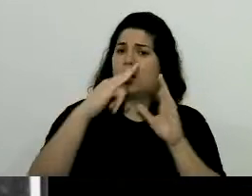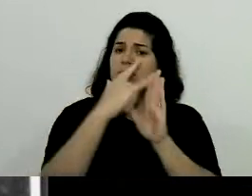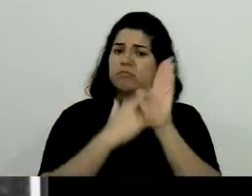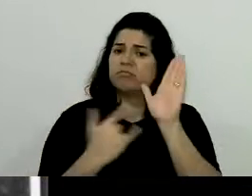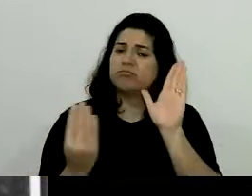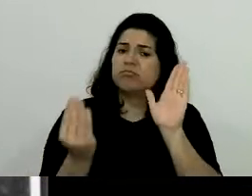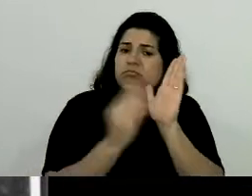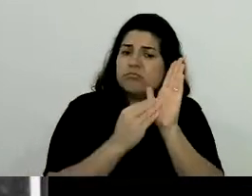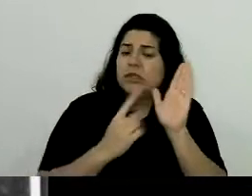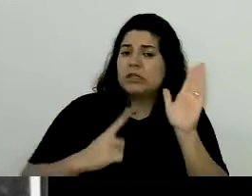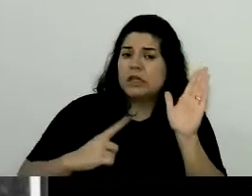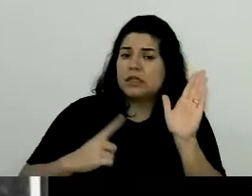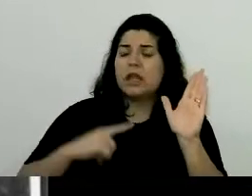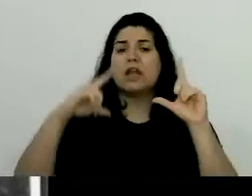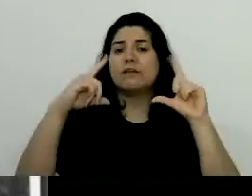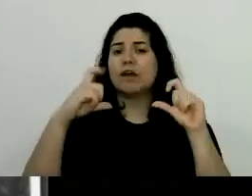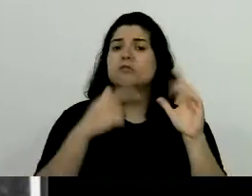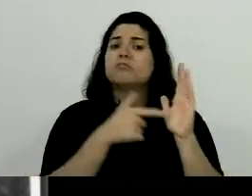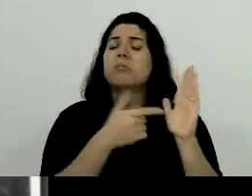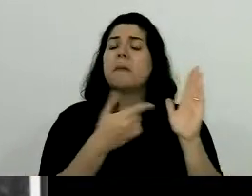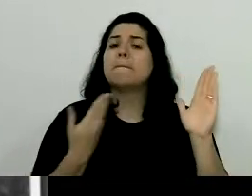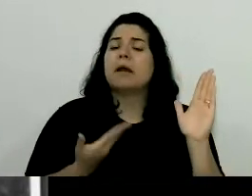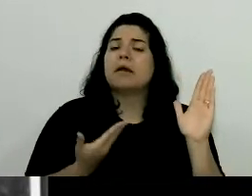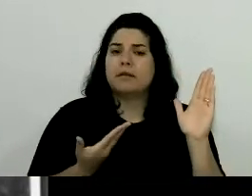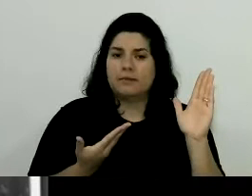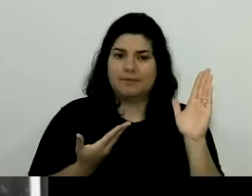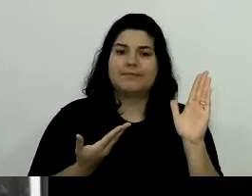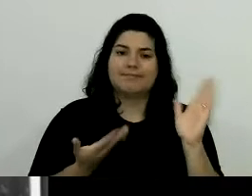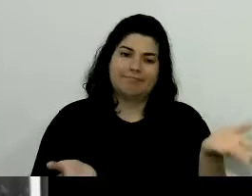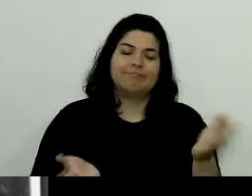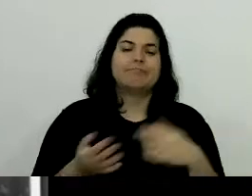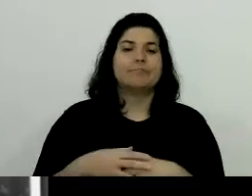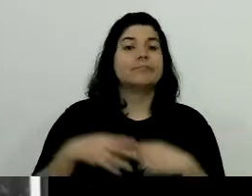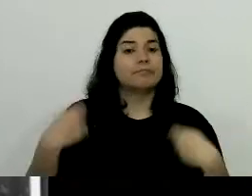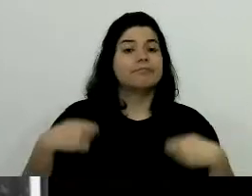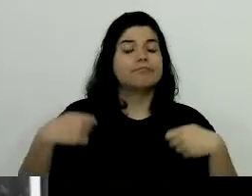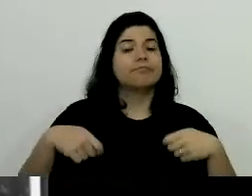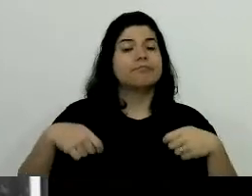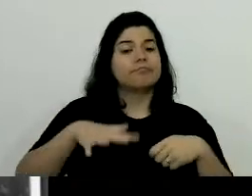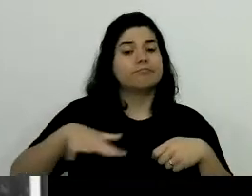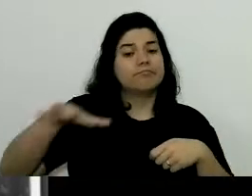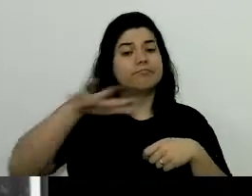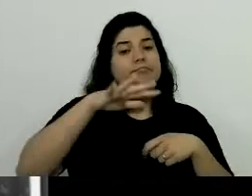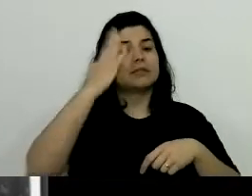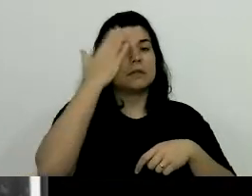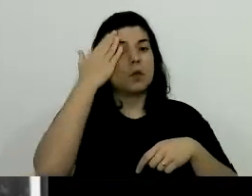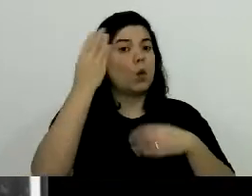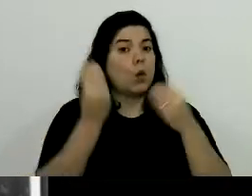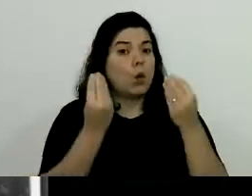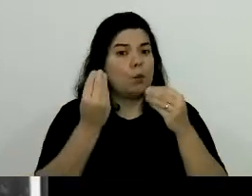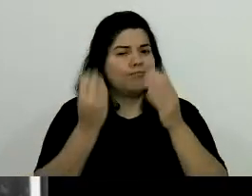da fotografia existir para aquele produtor, tá? Necessário, então, aproximação com esse ambiente de produção para a gente